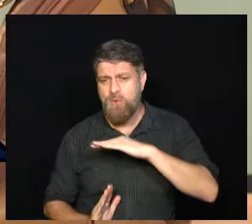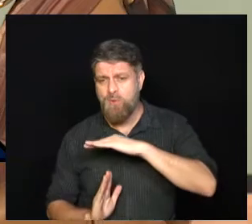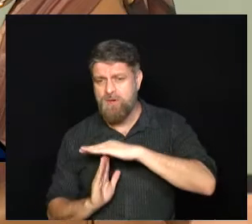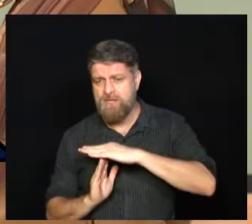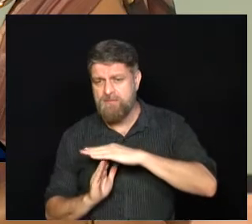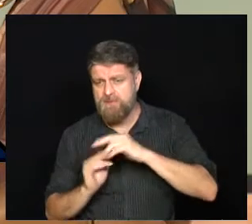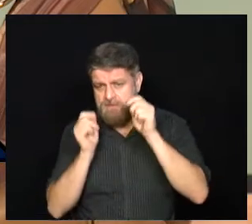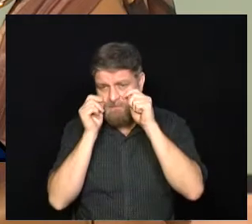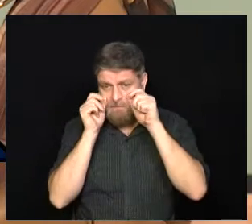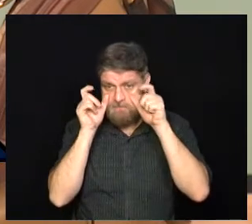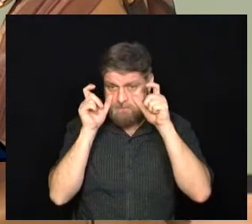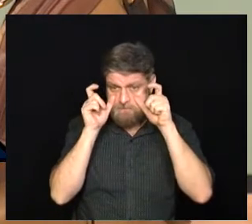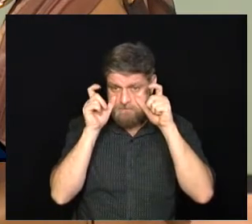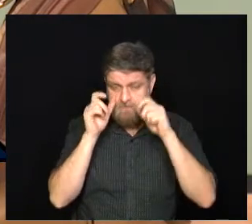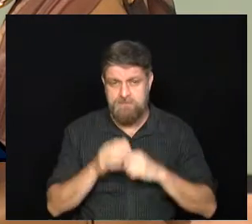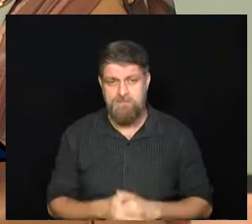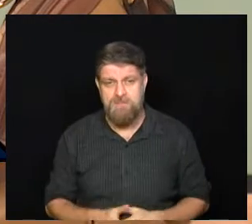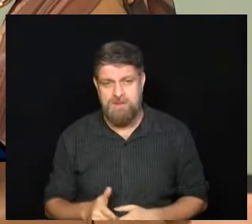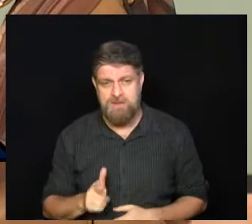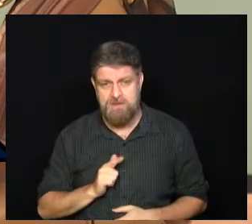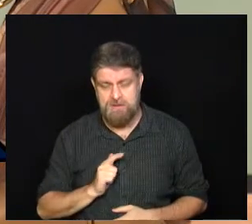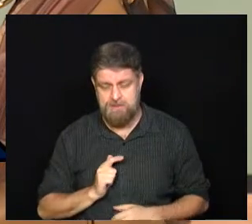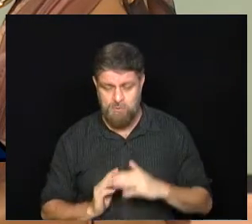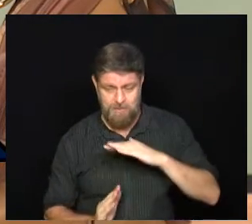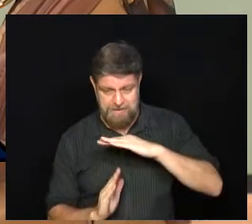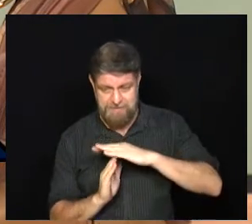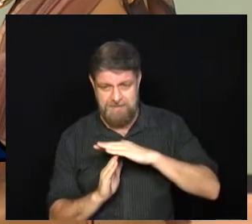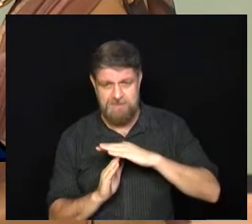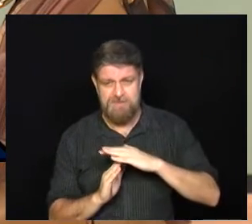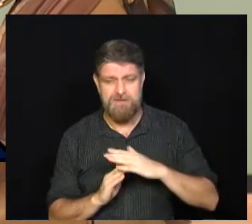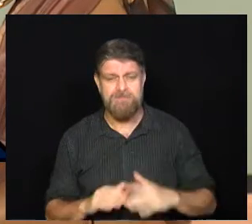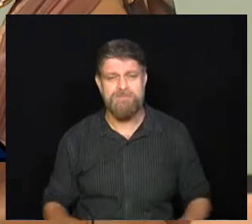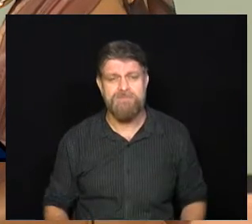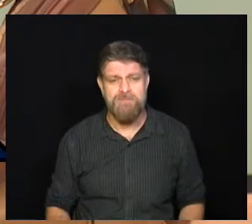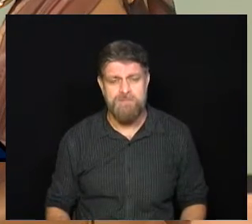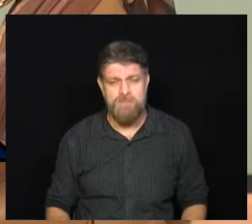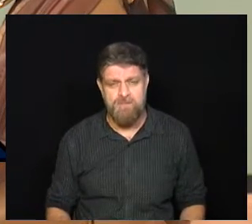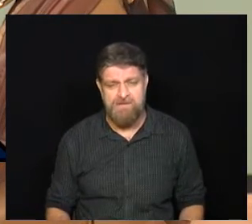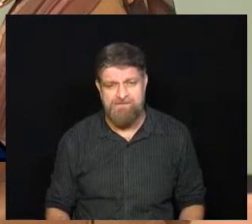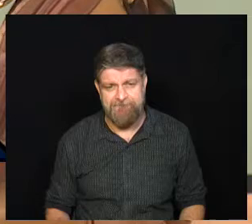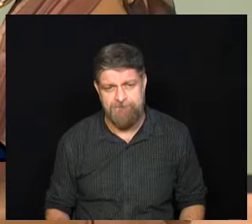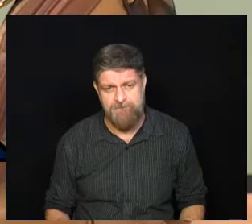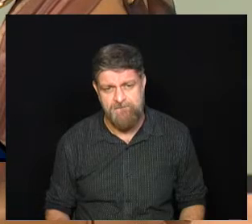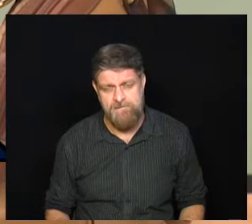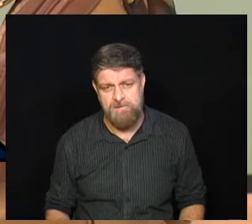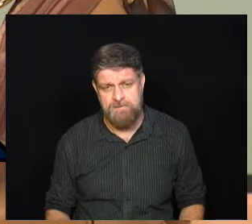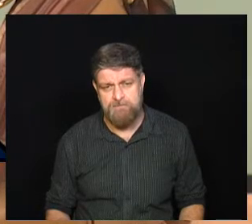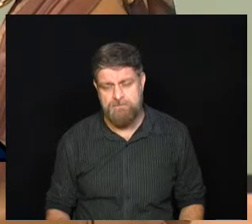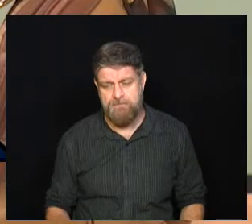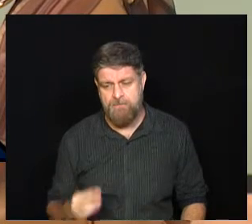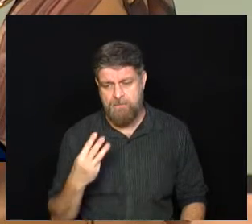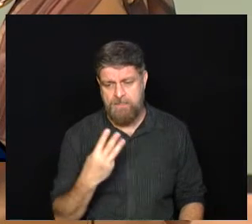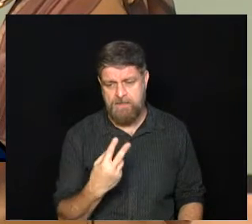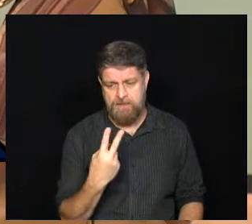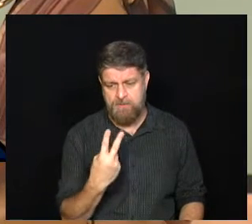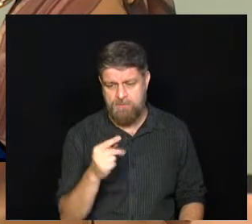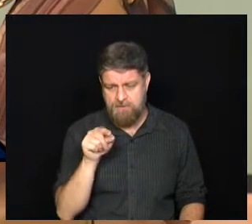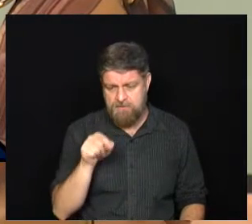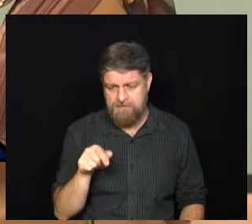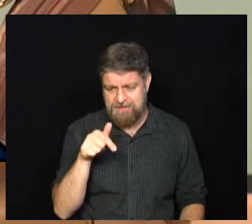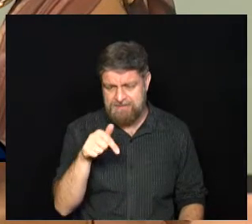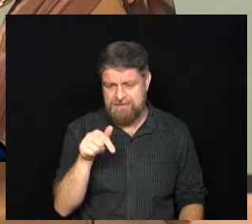alerta, o limite prudencial, o limite máximo da LRF. Está em